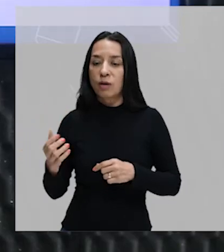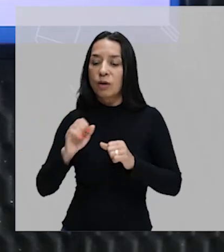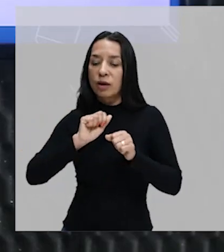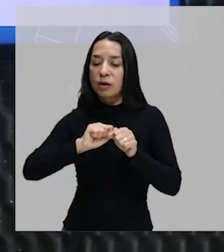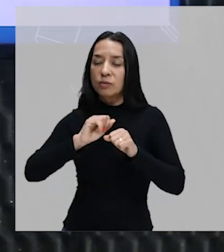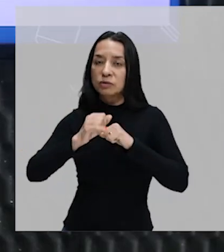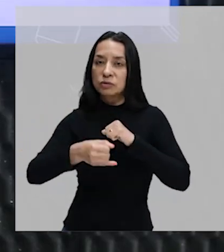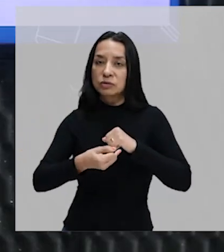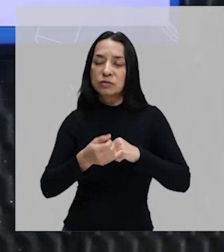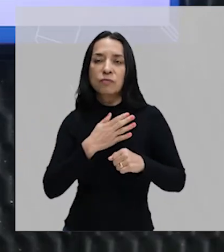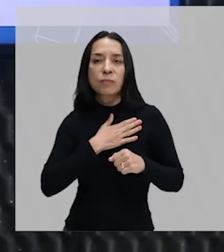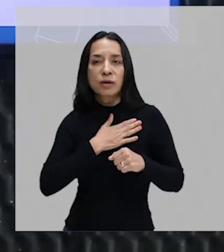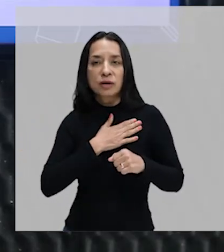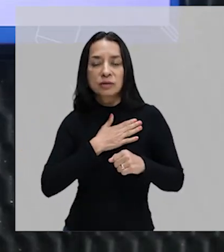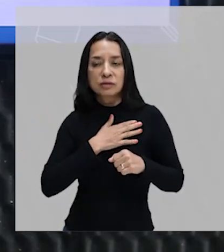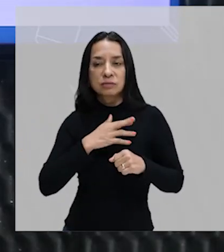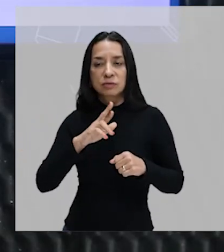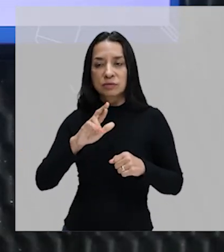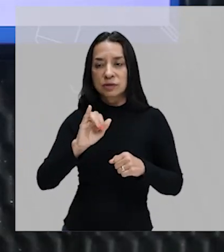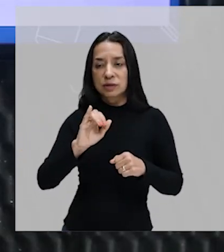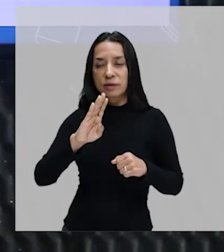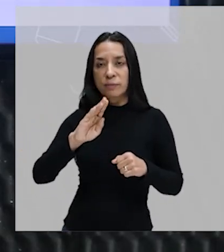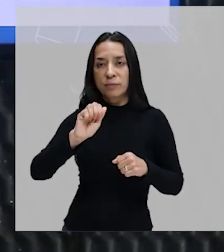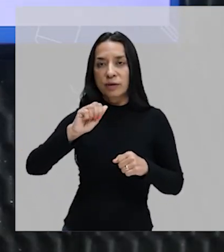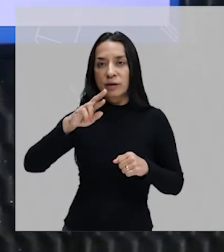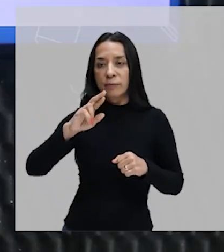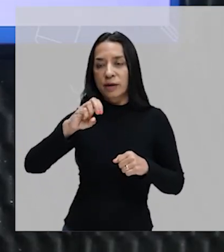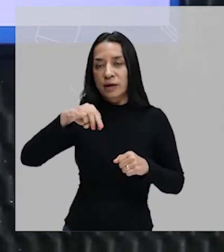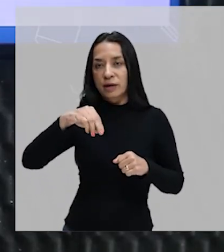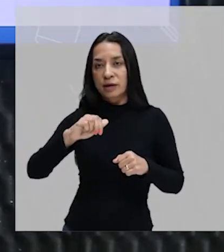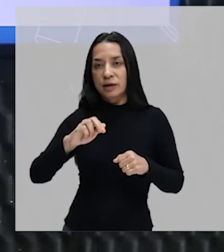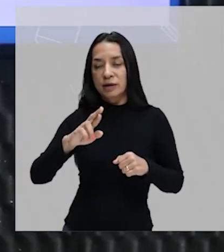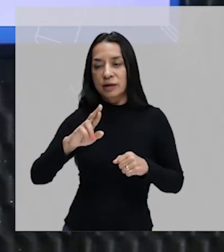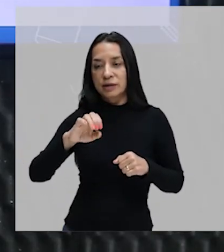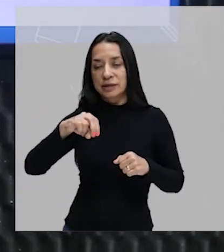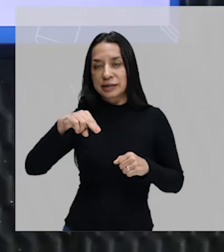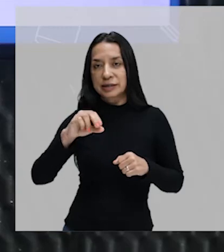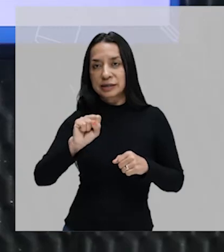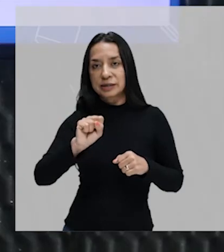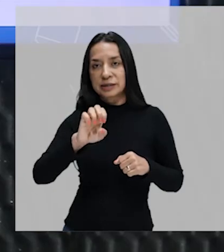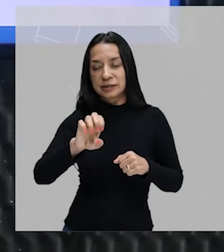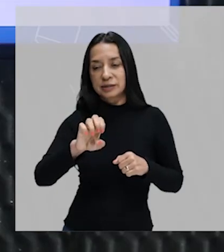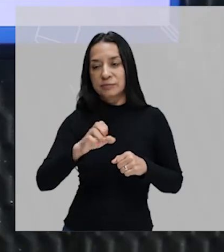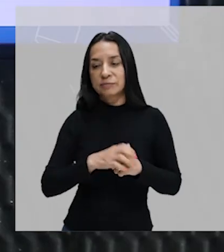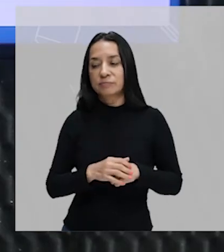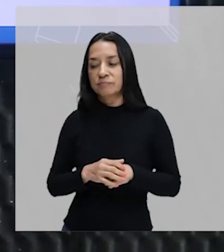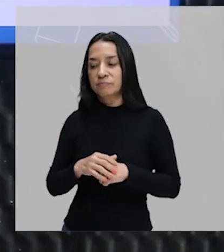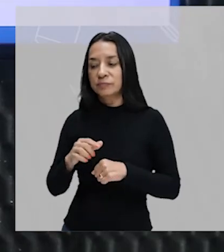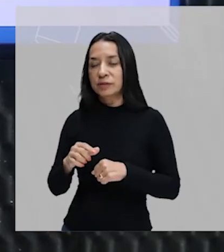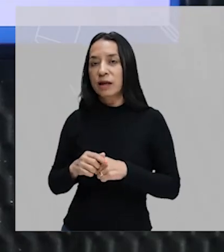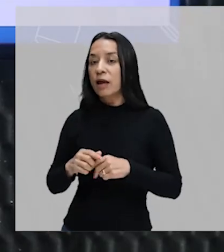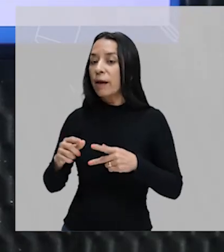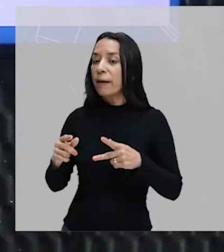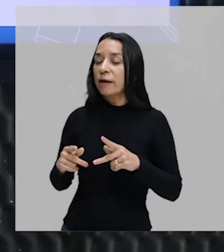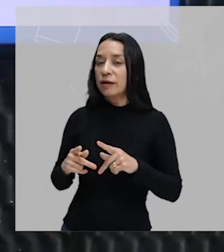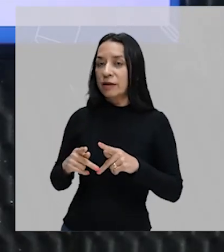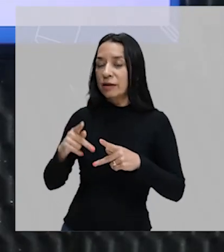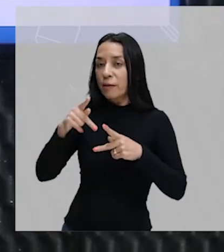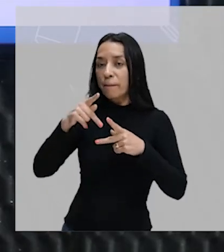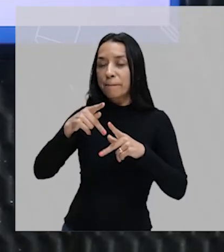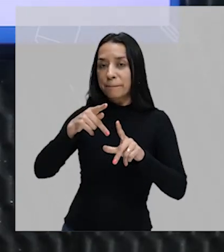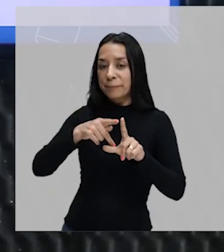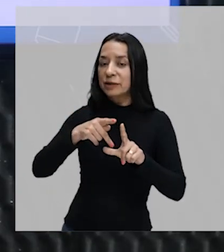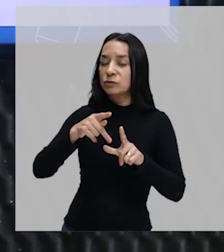Né? Você mora no município de Passo do Lumiar. Qual é o adjetivo pátrio? Luminense. Tá?